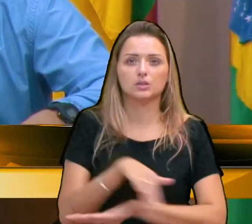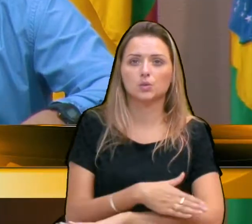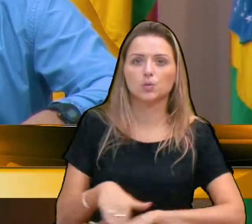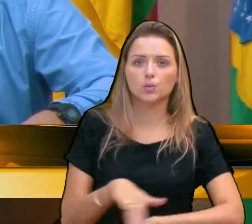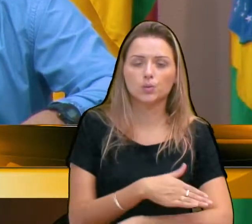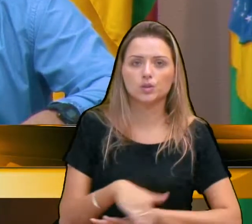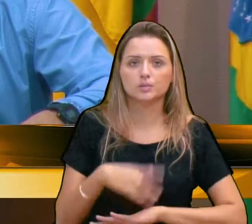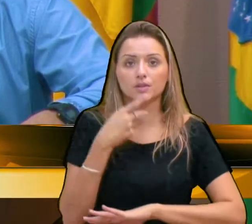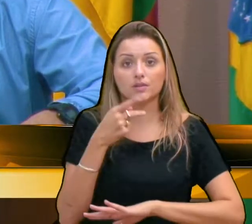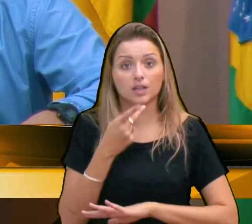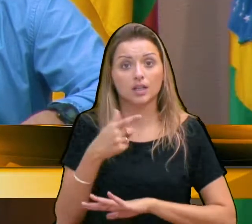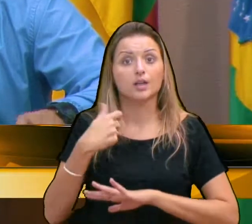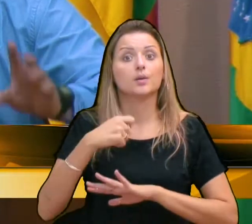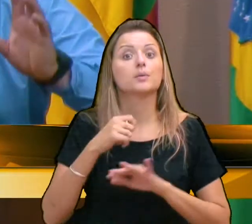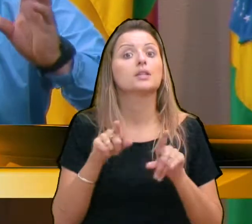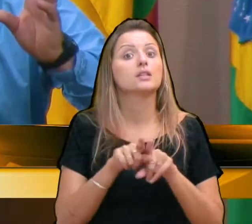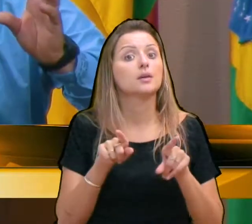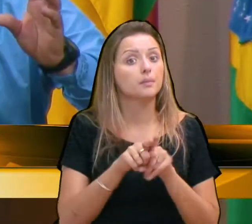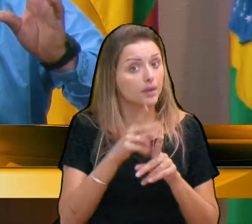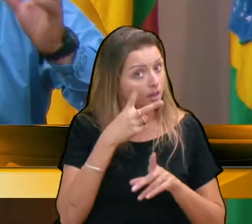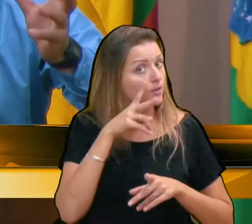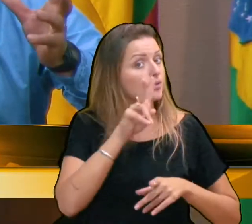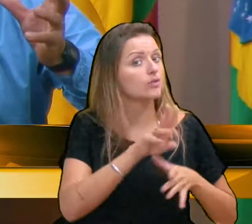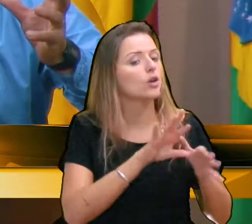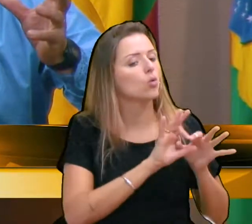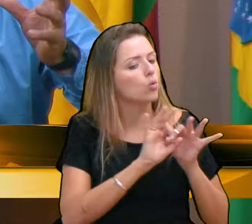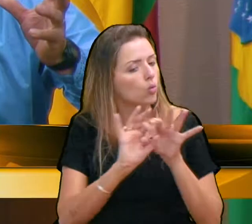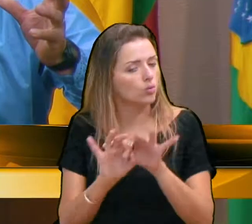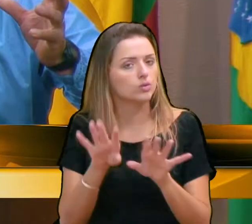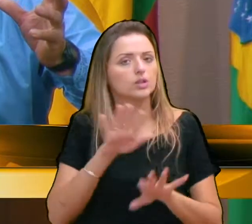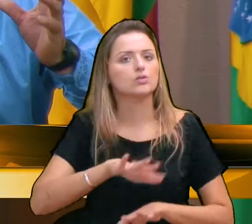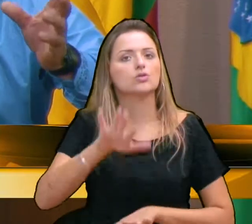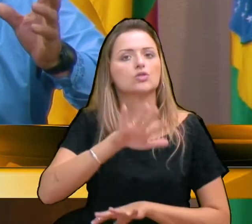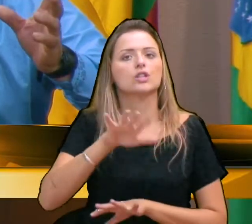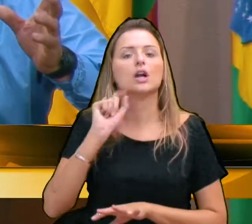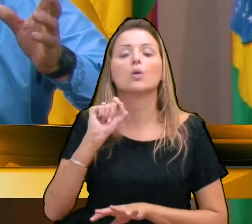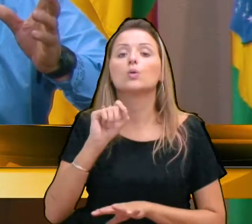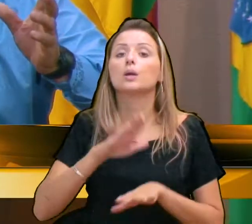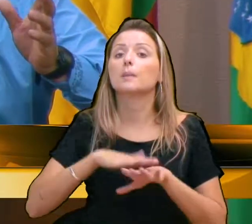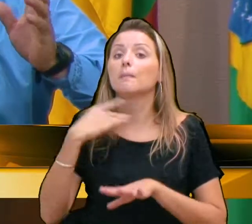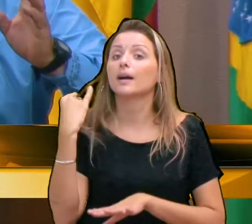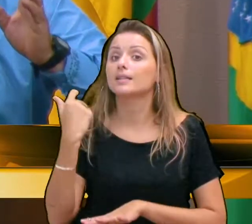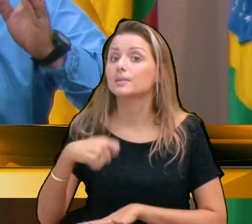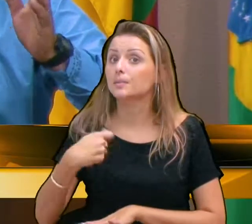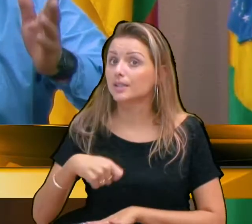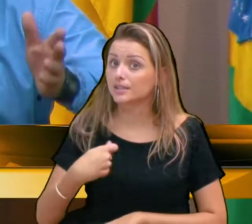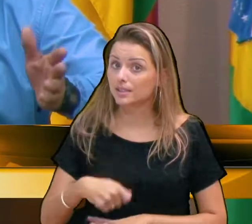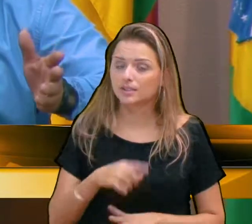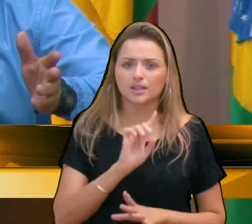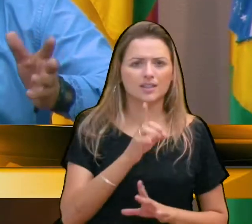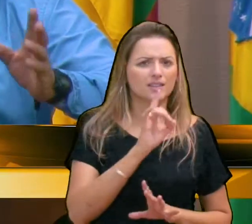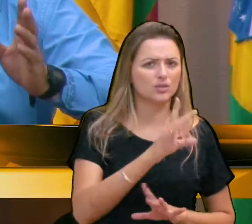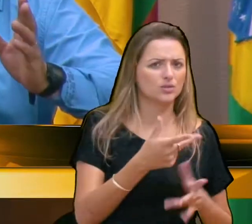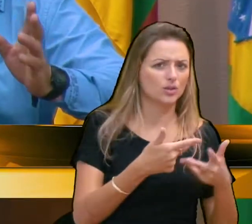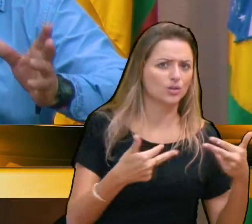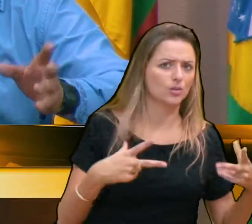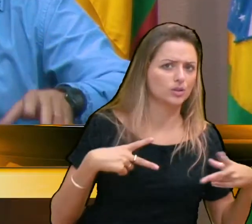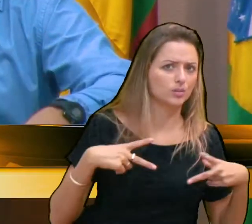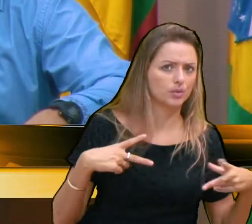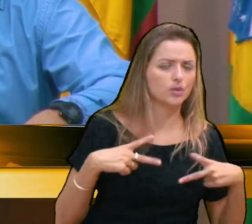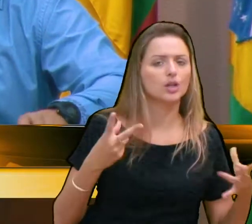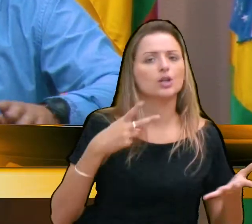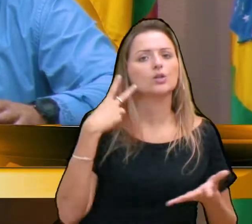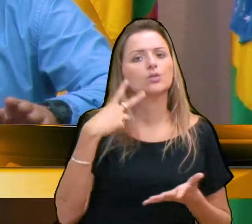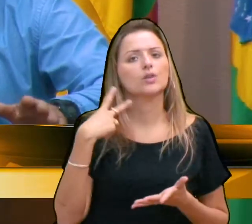sim ser levado em conta o contexto de um todo, não o lado talvez pessoal daquele vereador